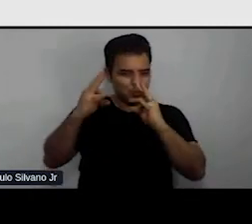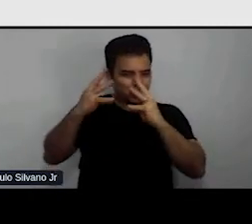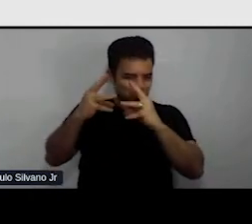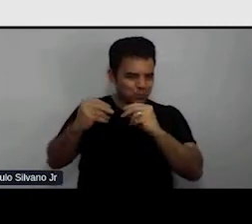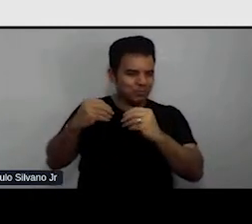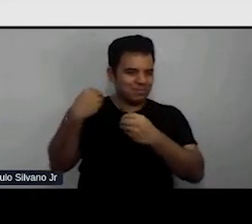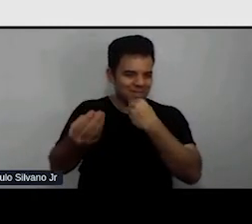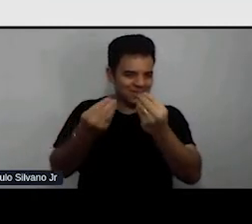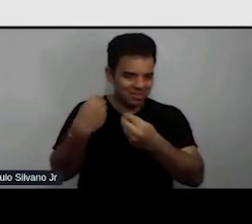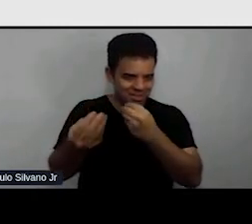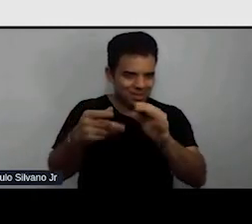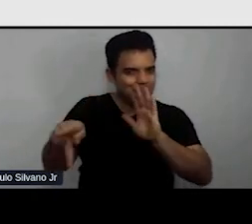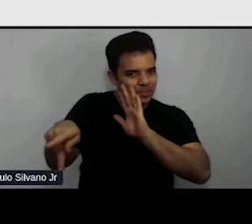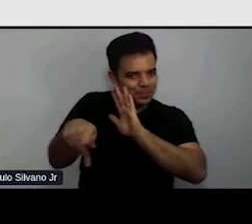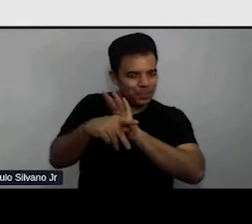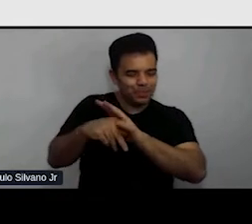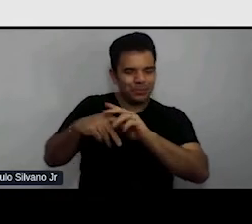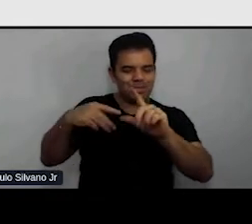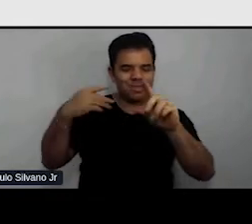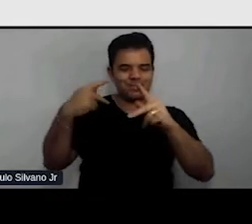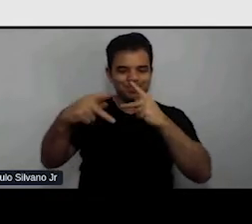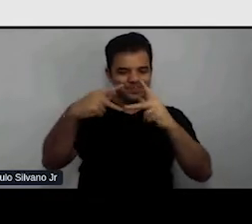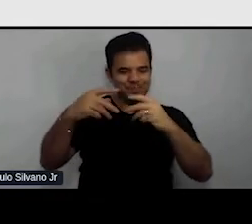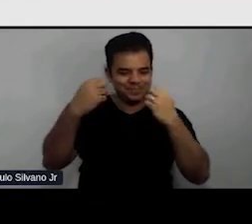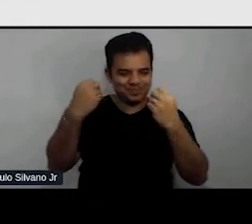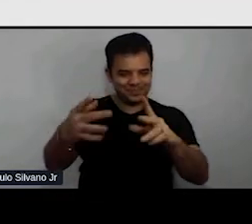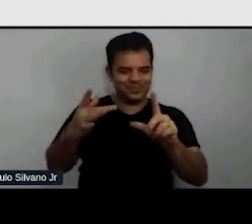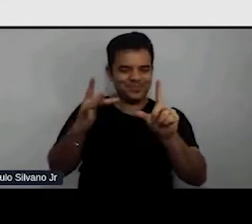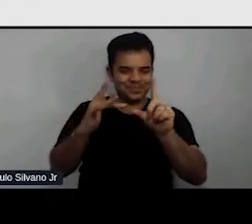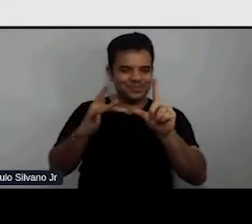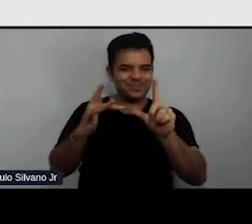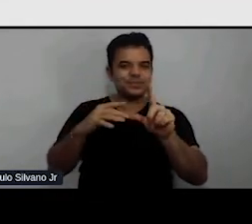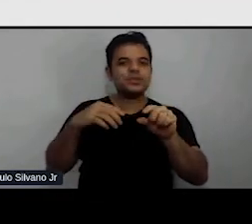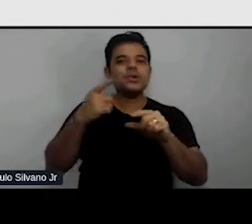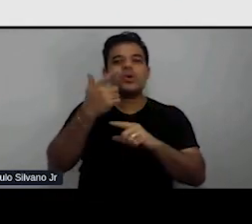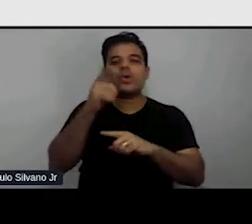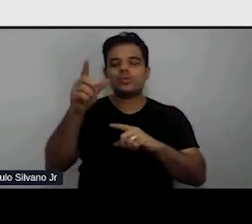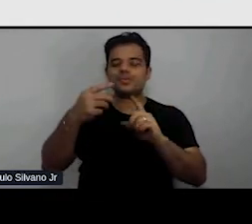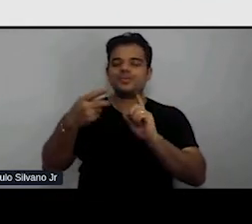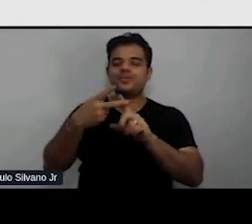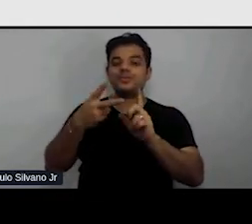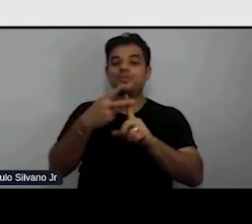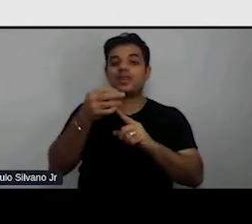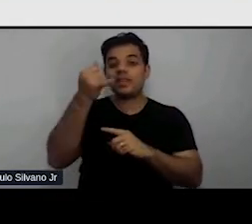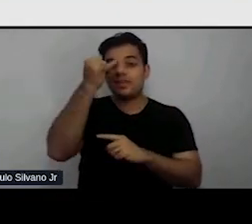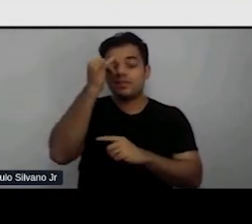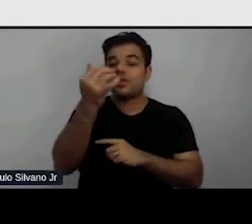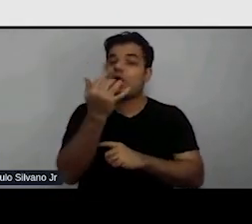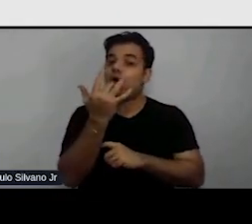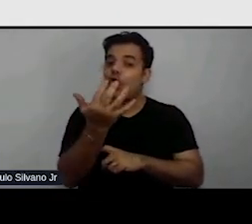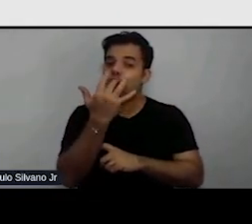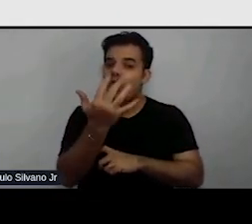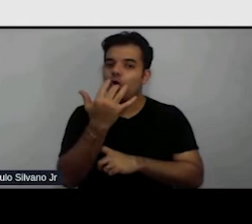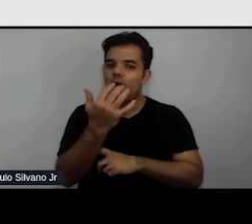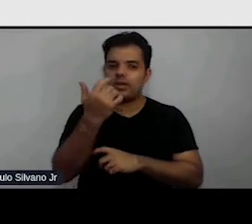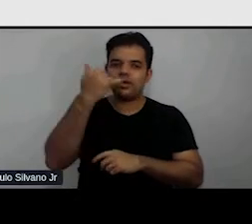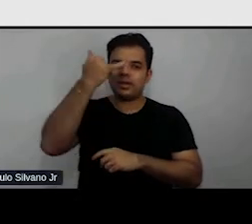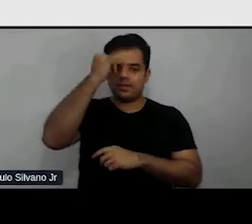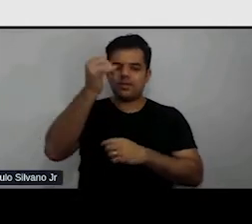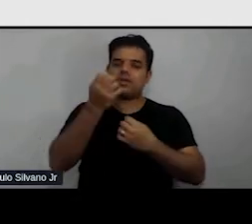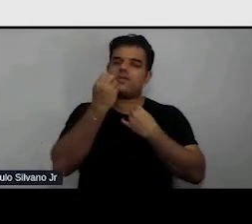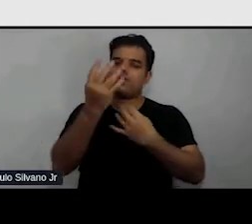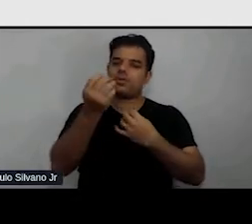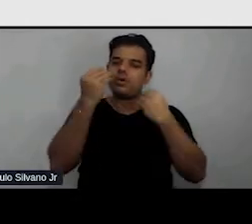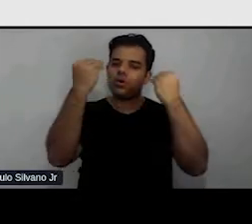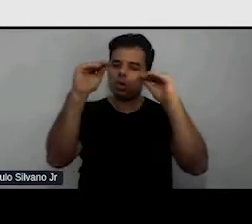uso. O segundo ponto é evite usar cores como único meio de transmitir informações. Então aqui a